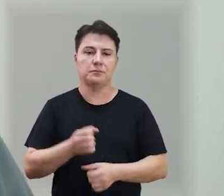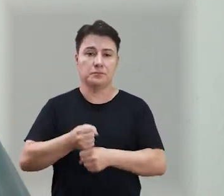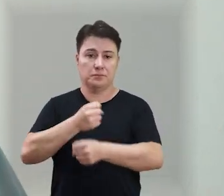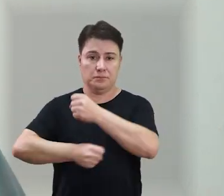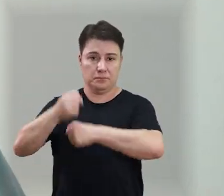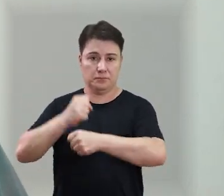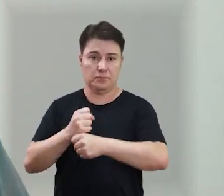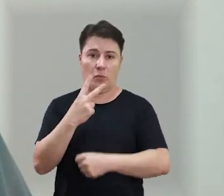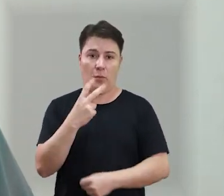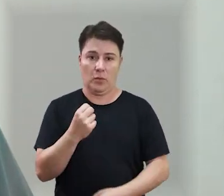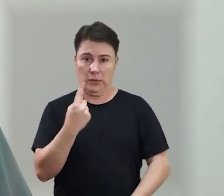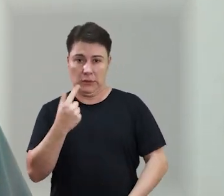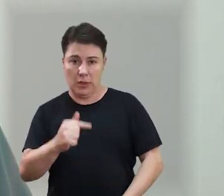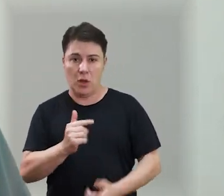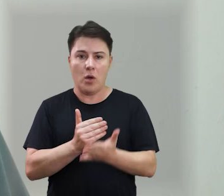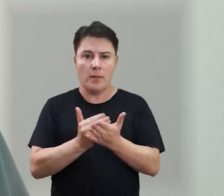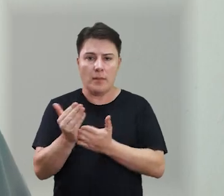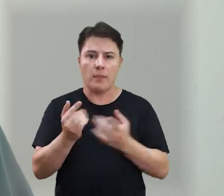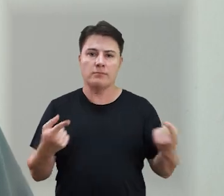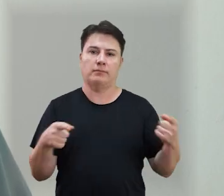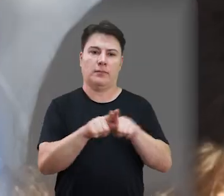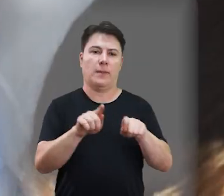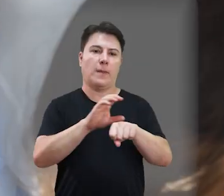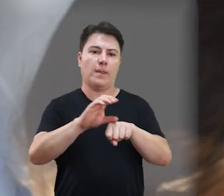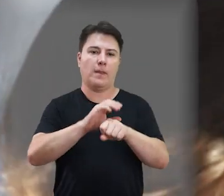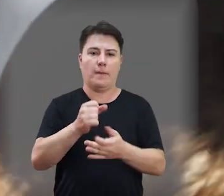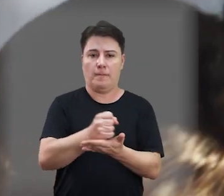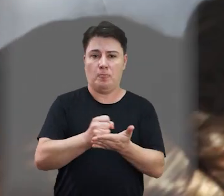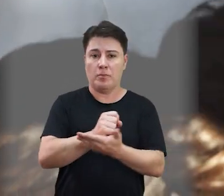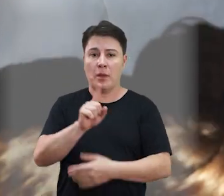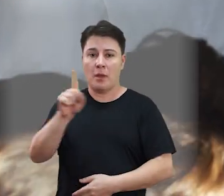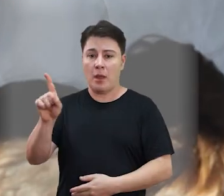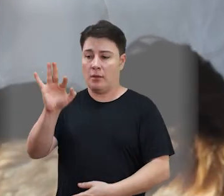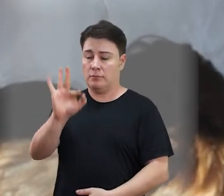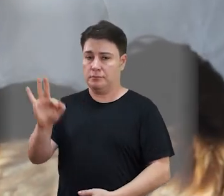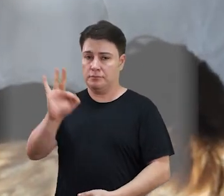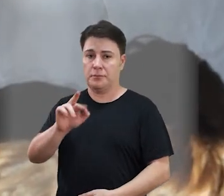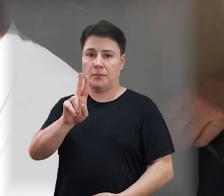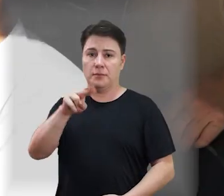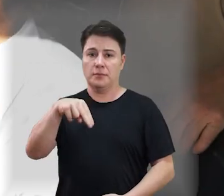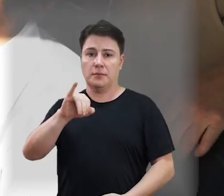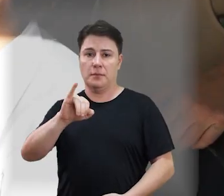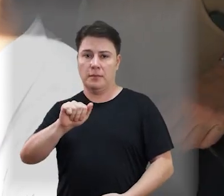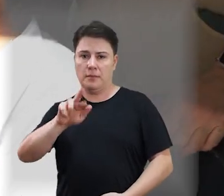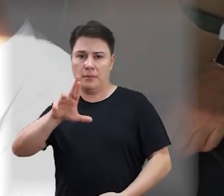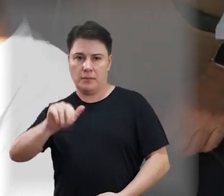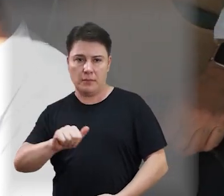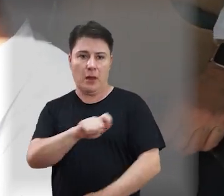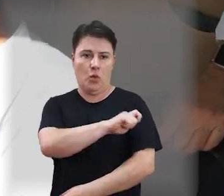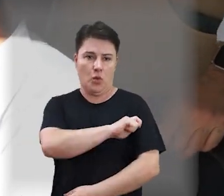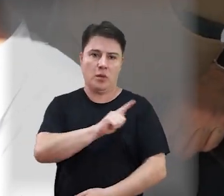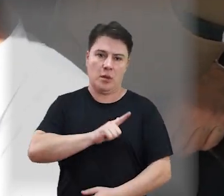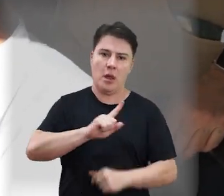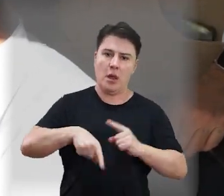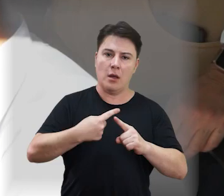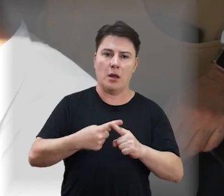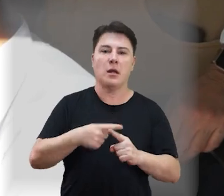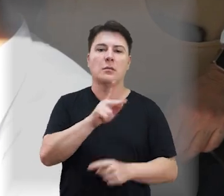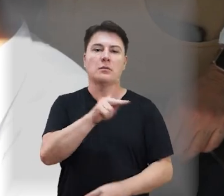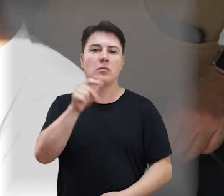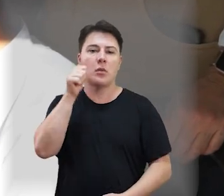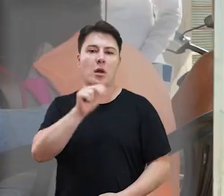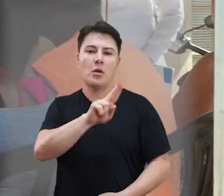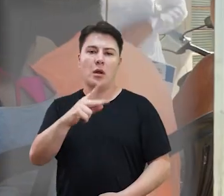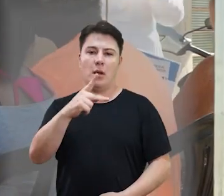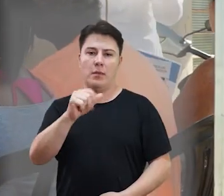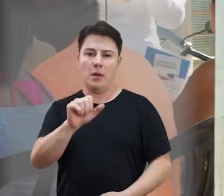então a gente trabalha muito com a conscientização desde 2017 a ação ocorre em parceria com alunos do